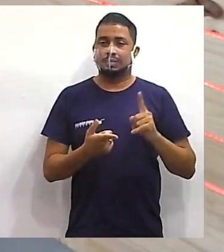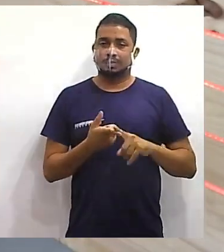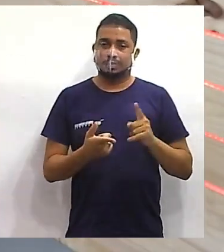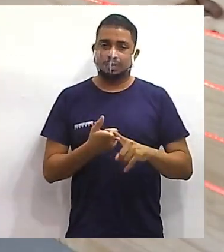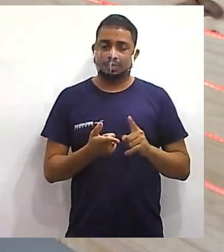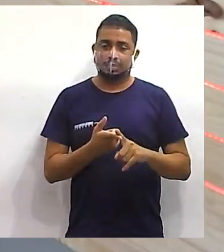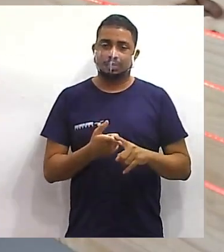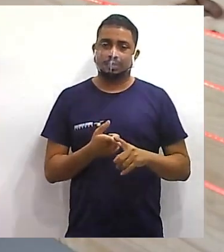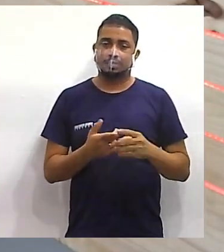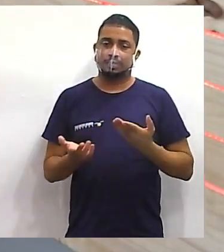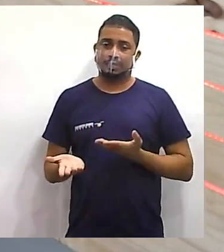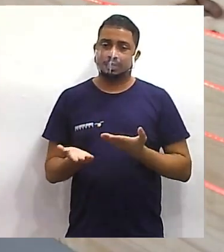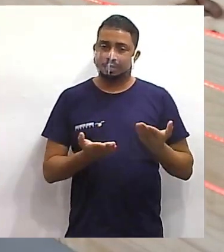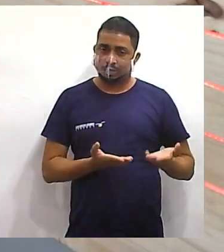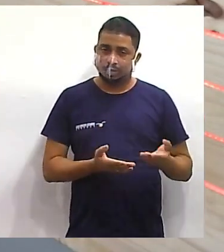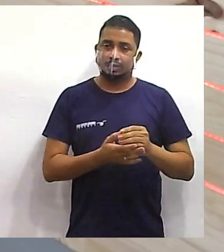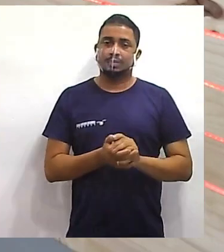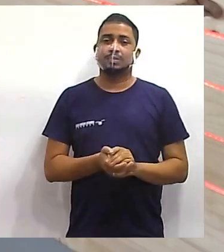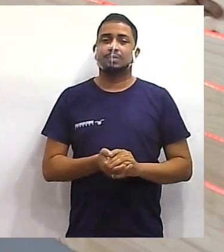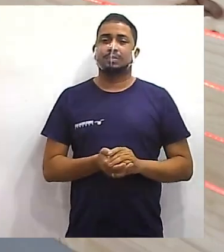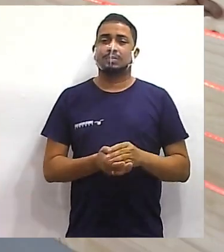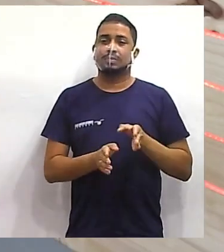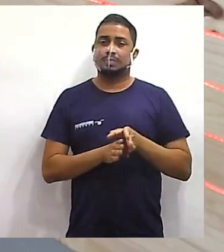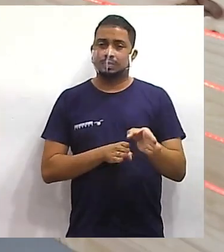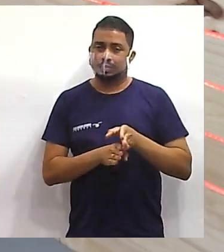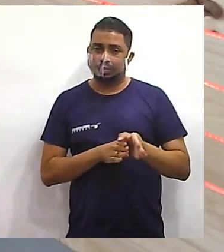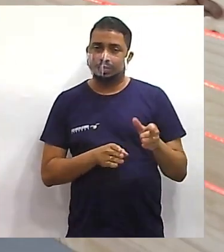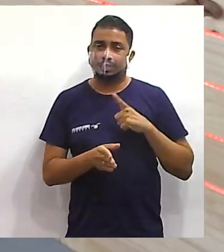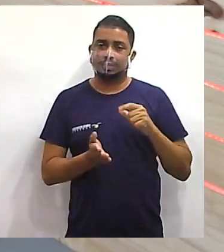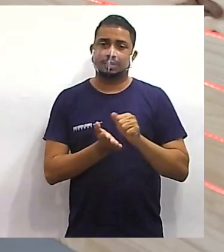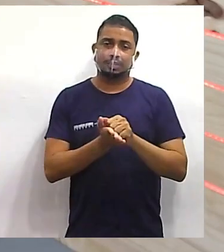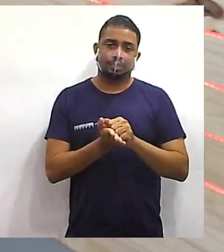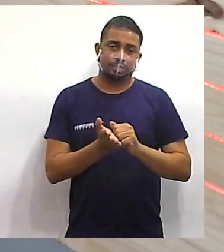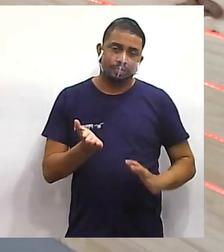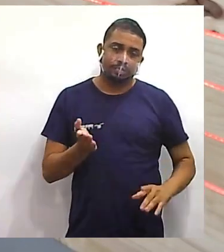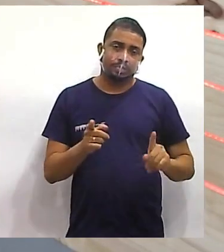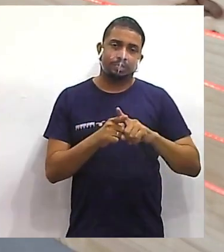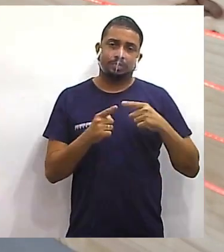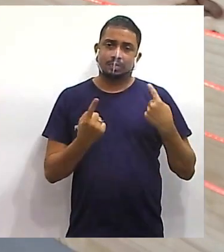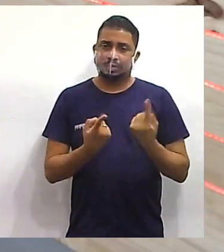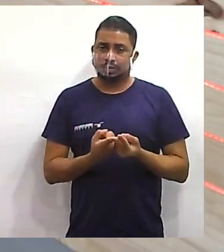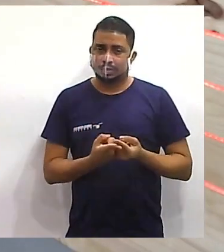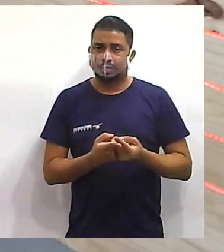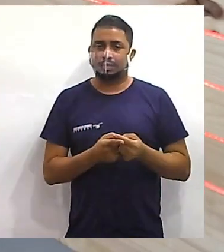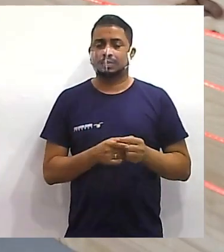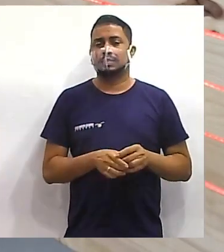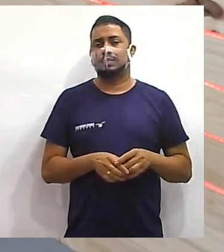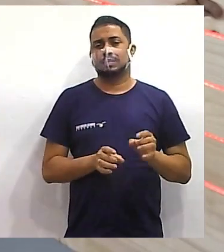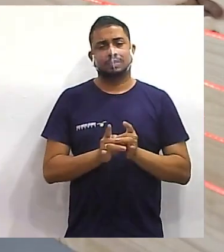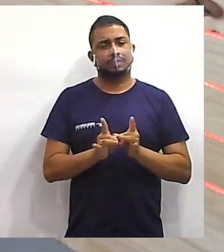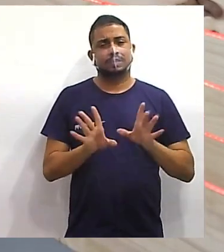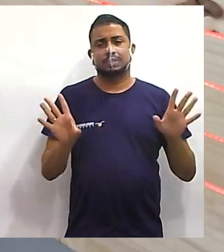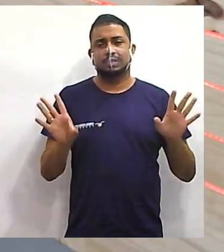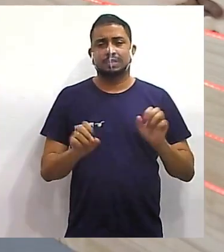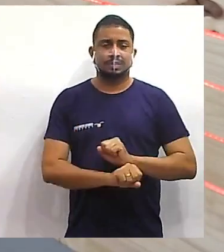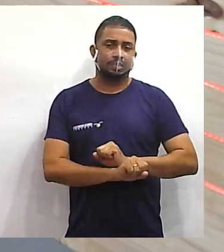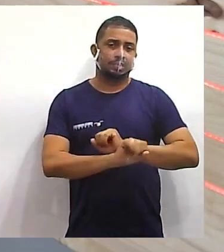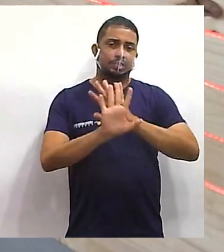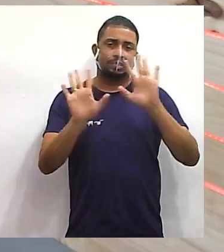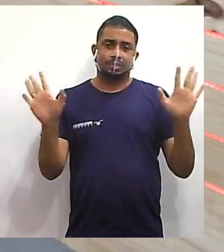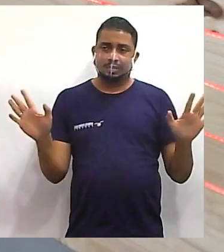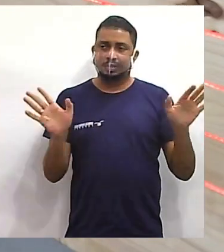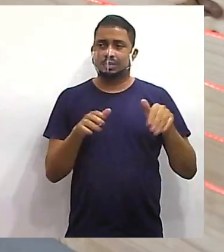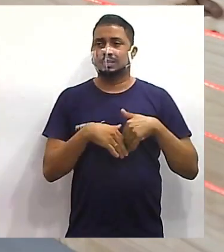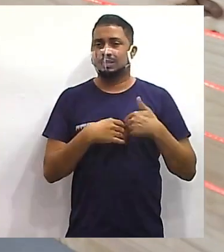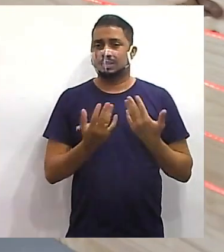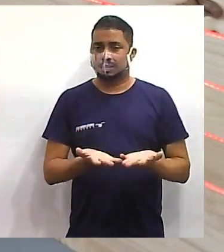trazer, né, o que o conselho está trazendo de atividades, de reuniões, e deixar isso transparente para toda a Então,